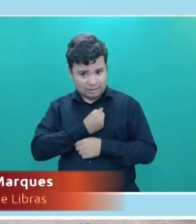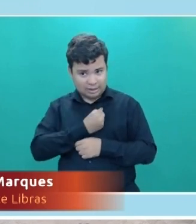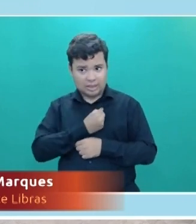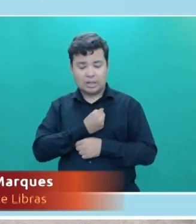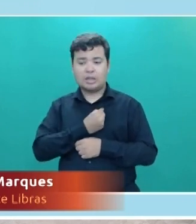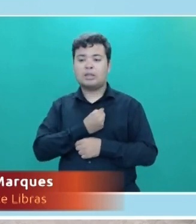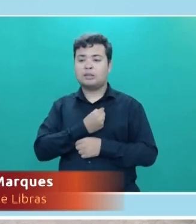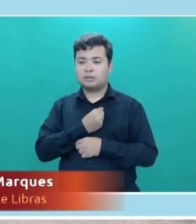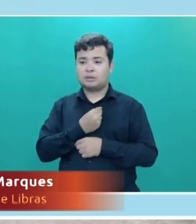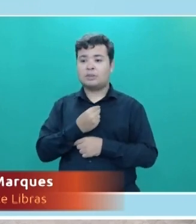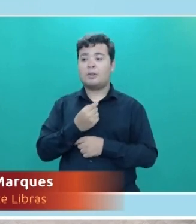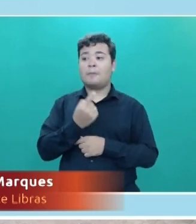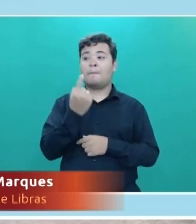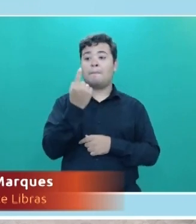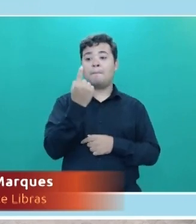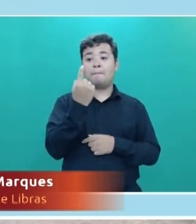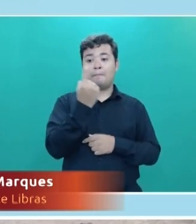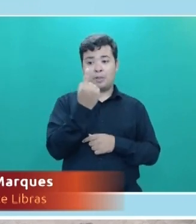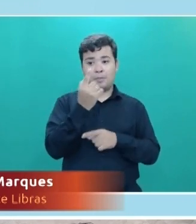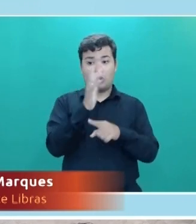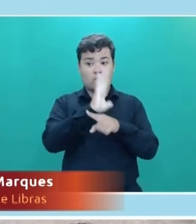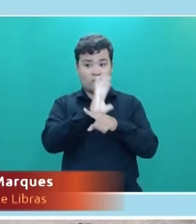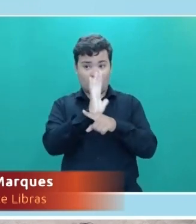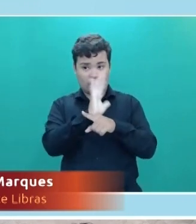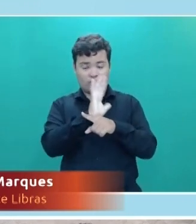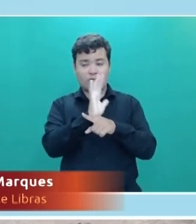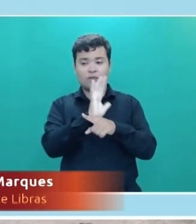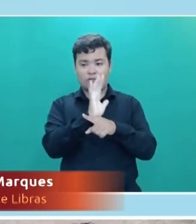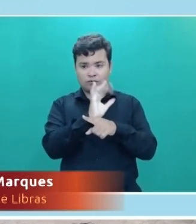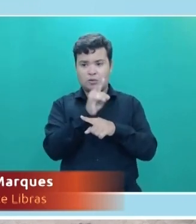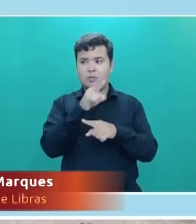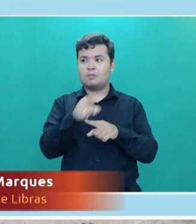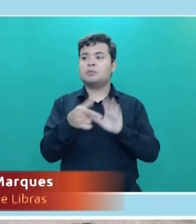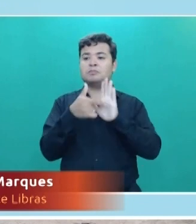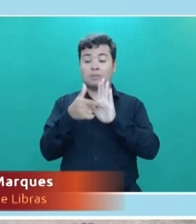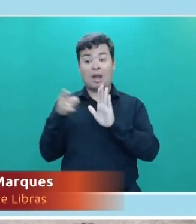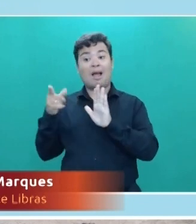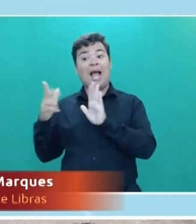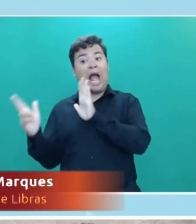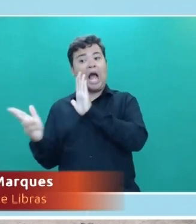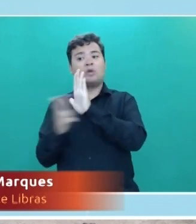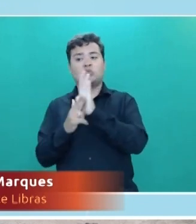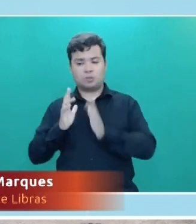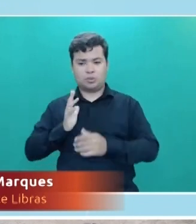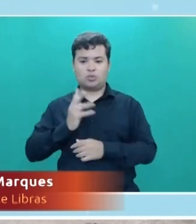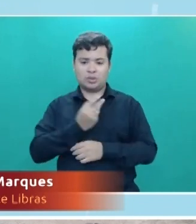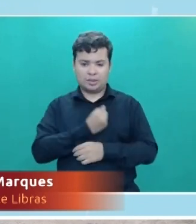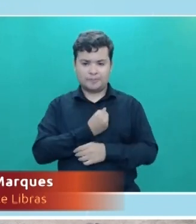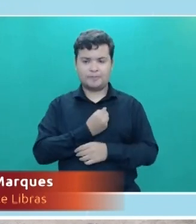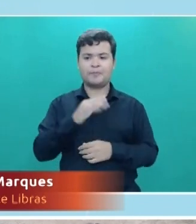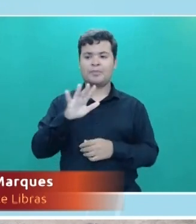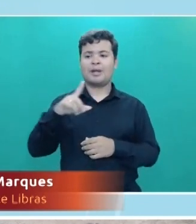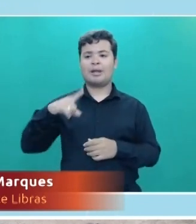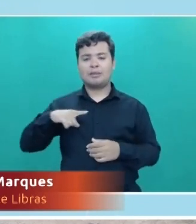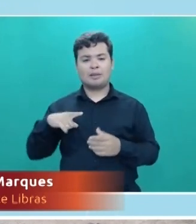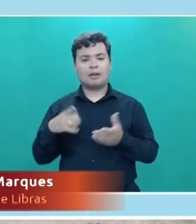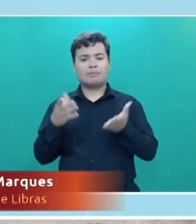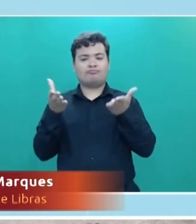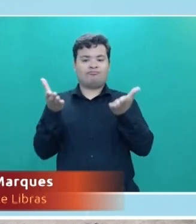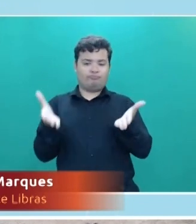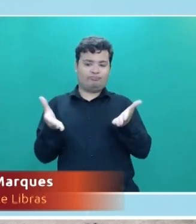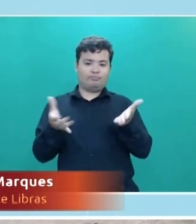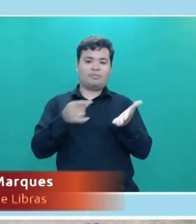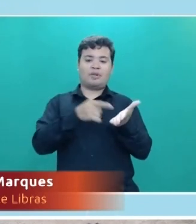primeiro filme, né, se assumiram como mulheres trans, e esses homens se utilizam dessa analogia que elas fazem, né, de uma pílula azul, uma pílula vermelha, que